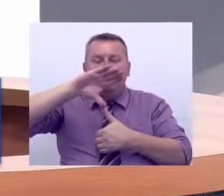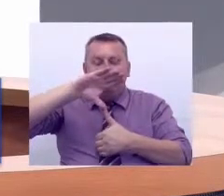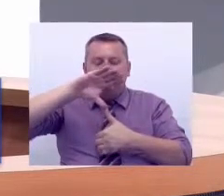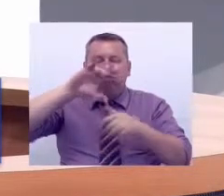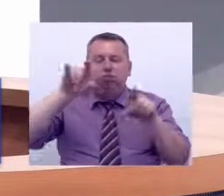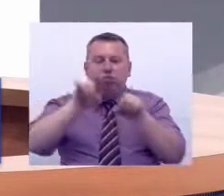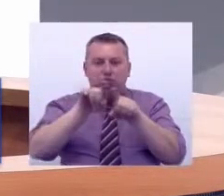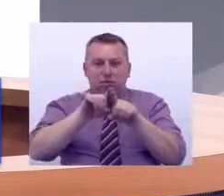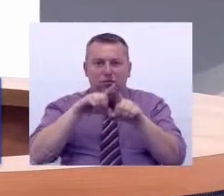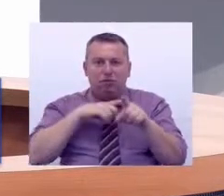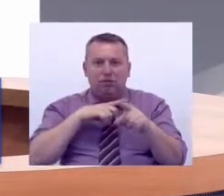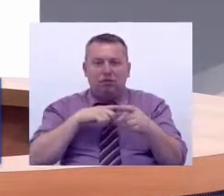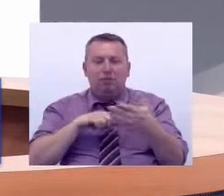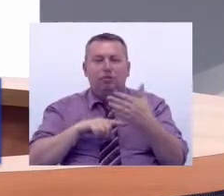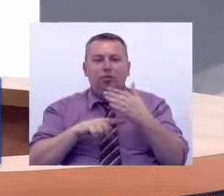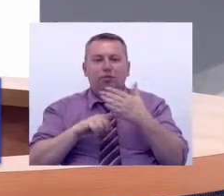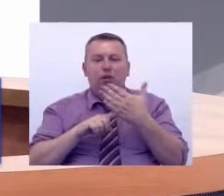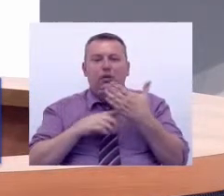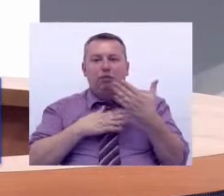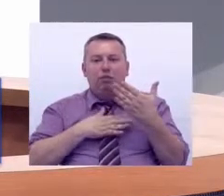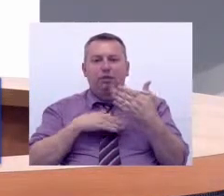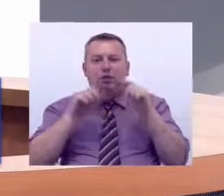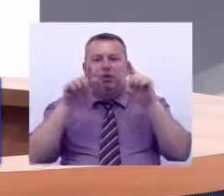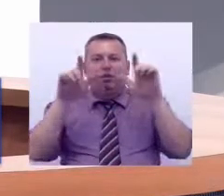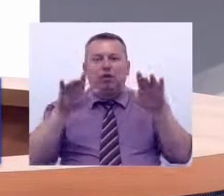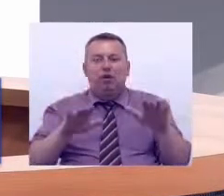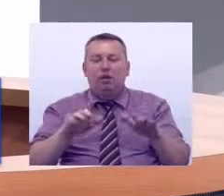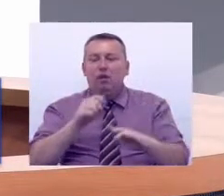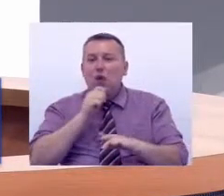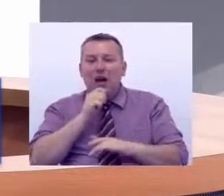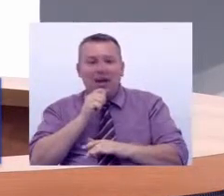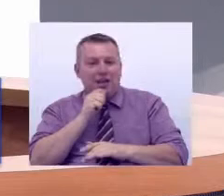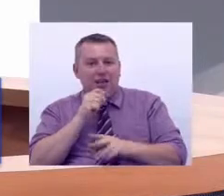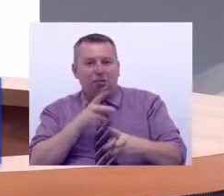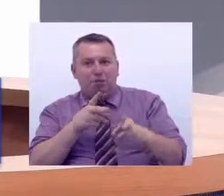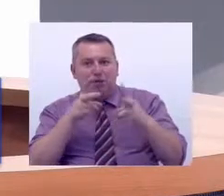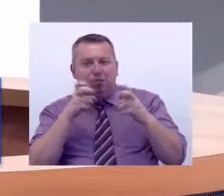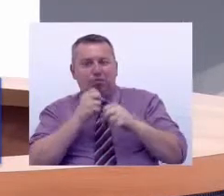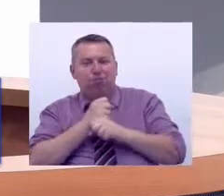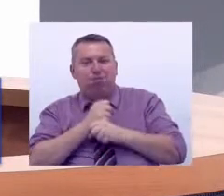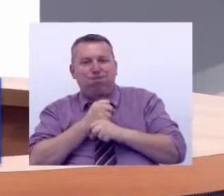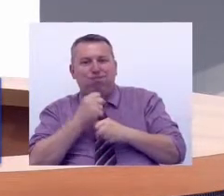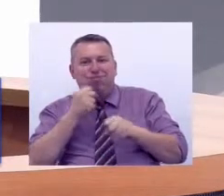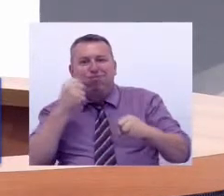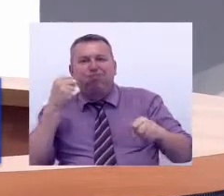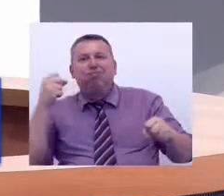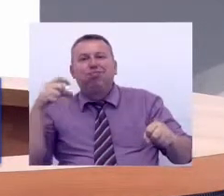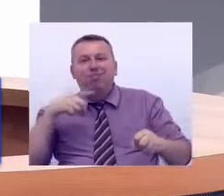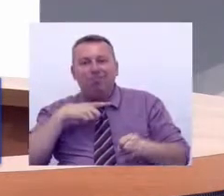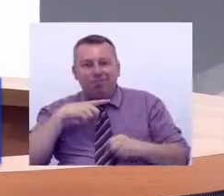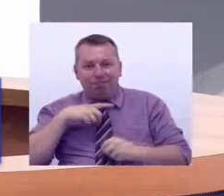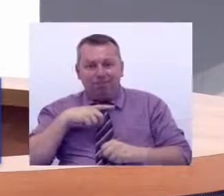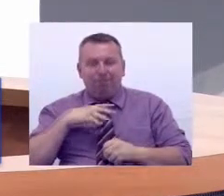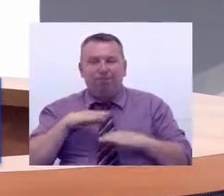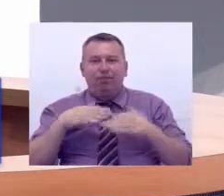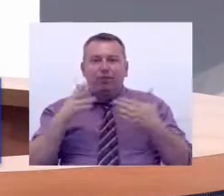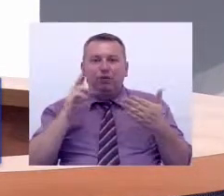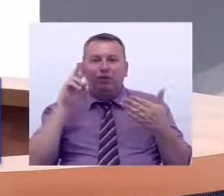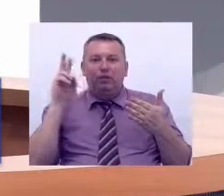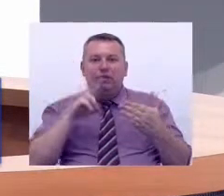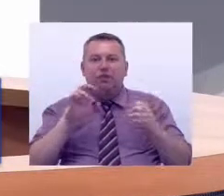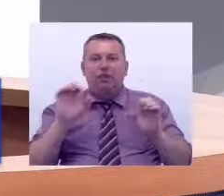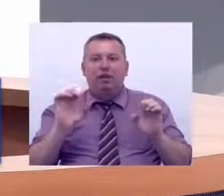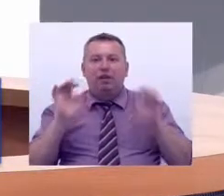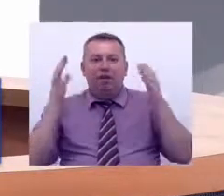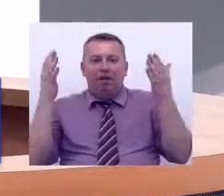eu tenho para mim que Guarulhos não percebeu a grandeza que ela possui, né? E quando a gente vê eventos